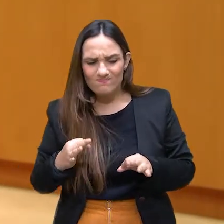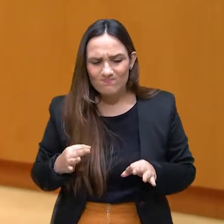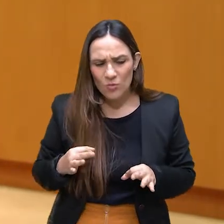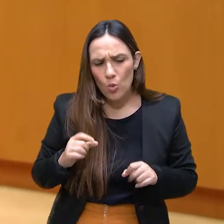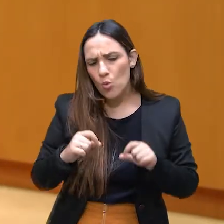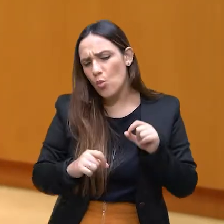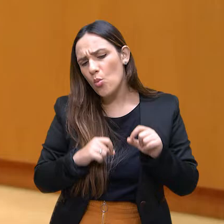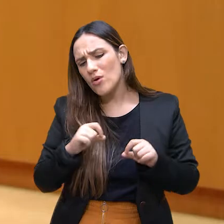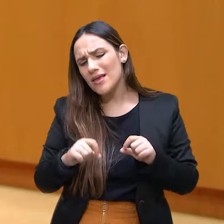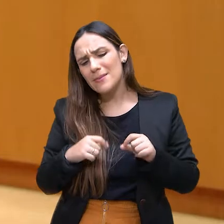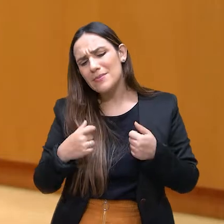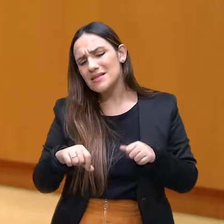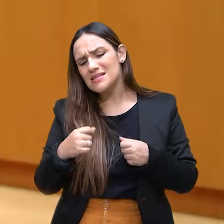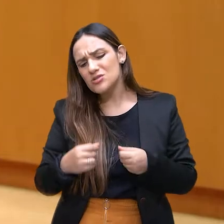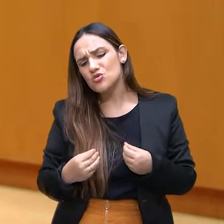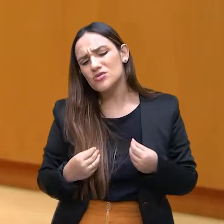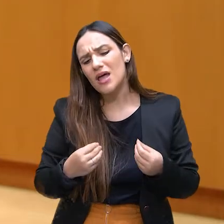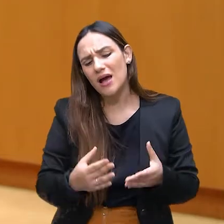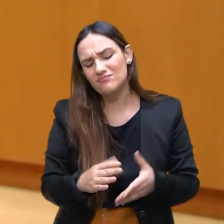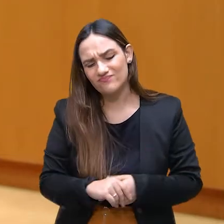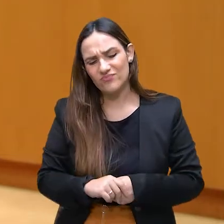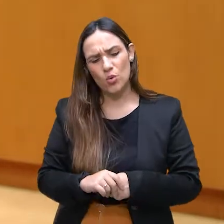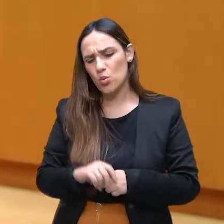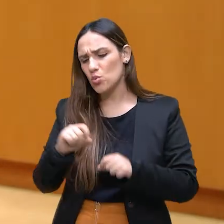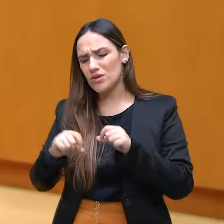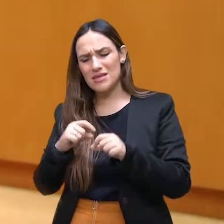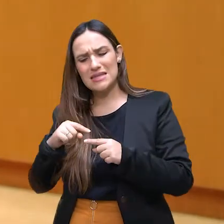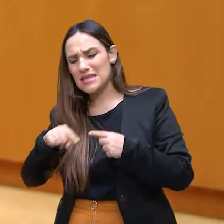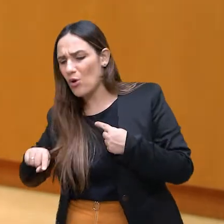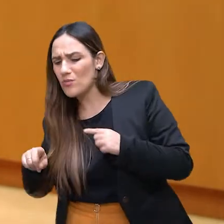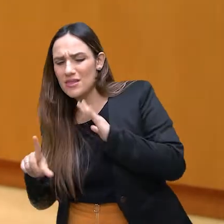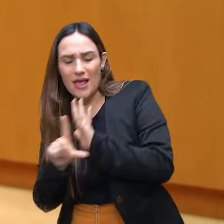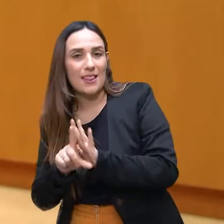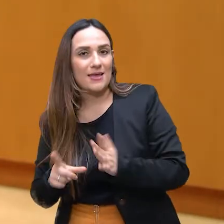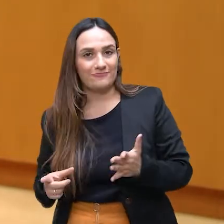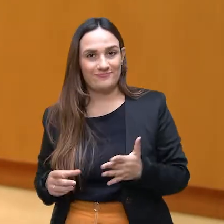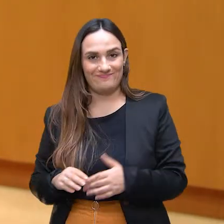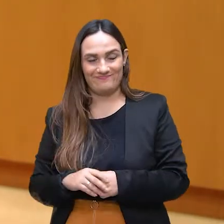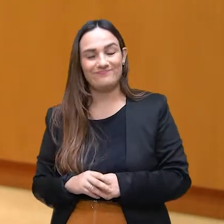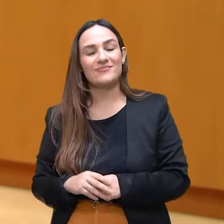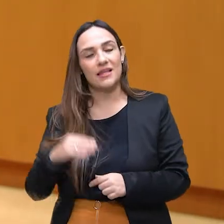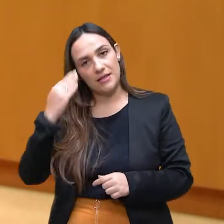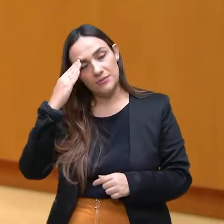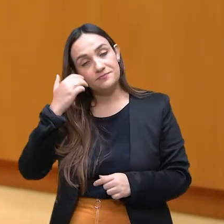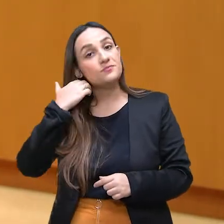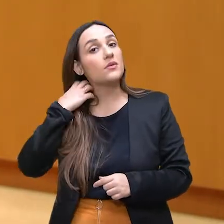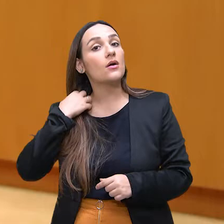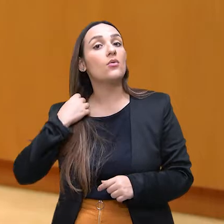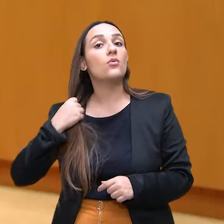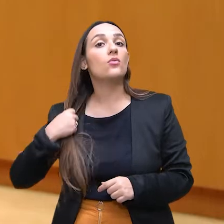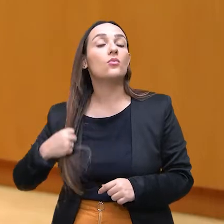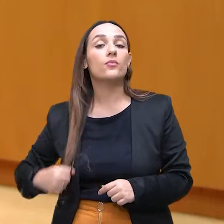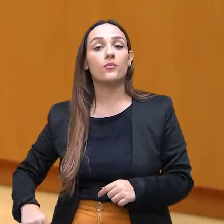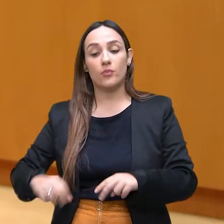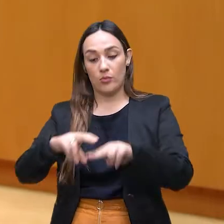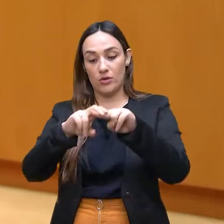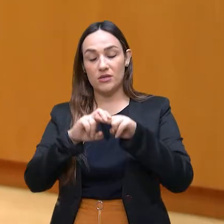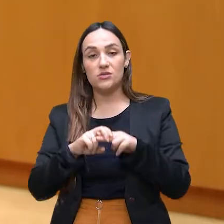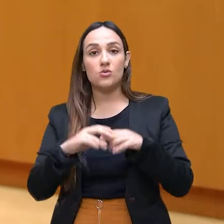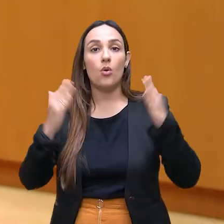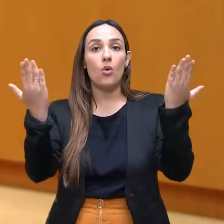seria devido ou o que não seria devido. Então, juntamente com os